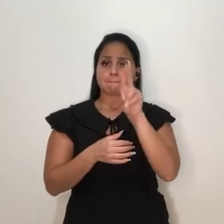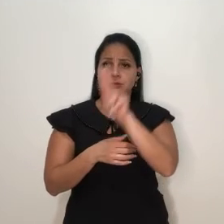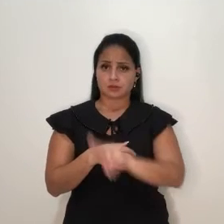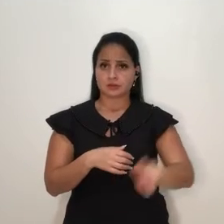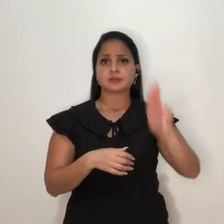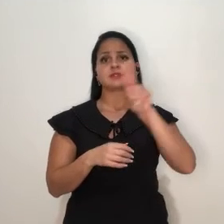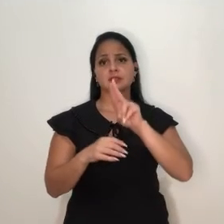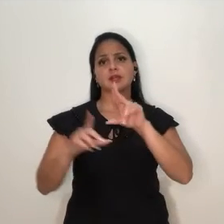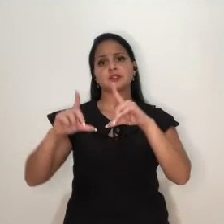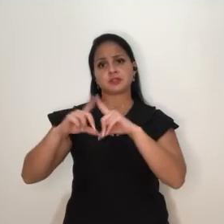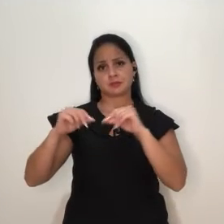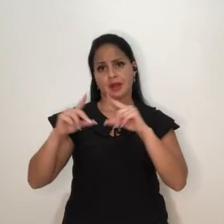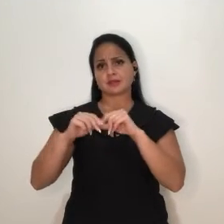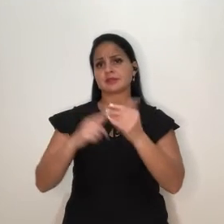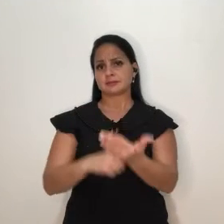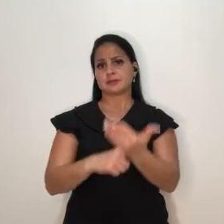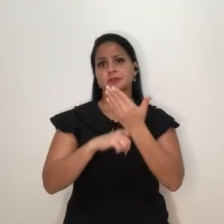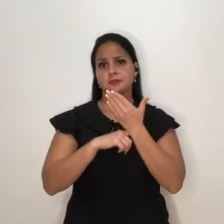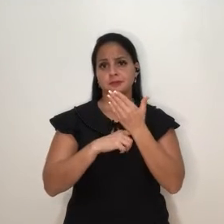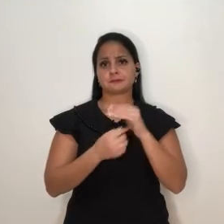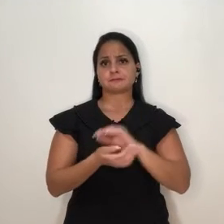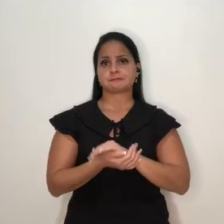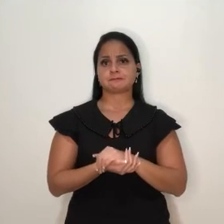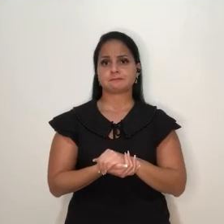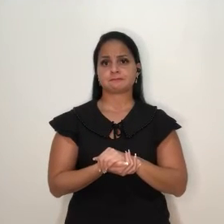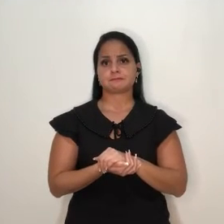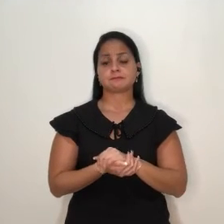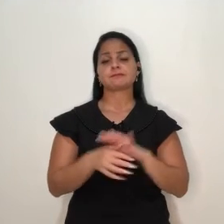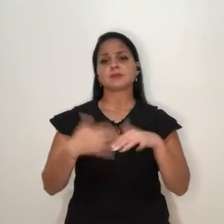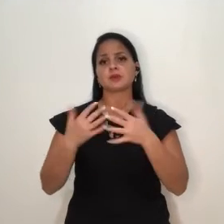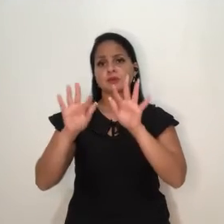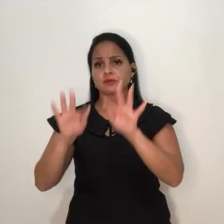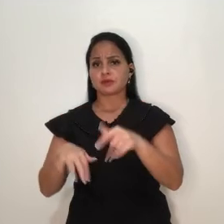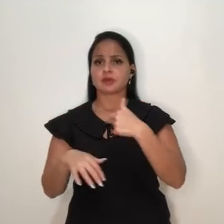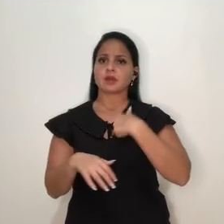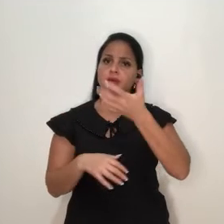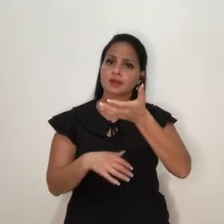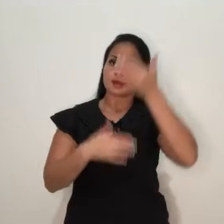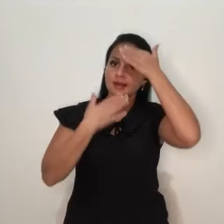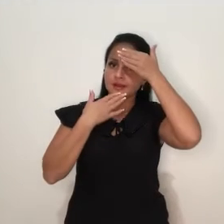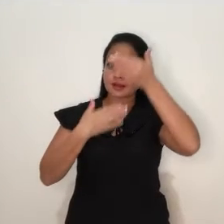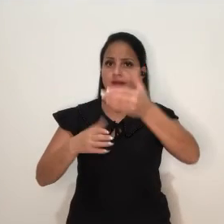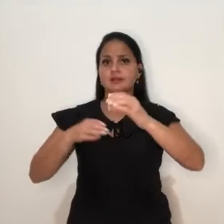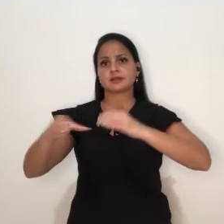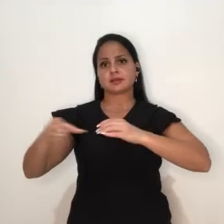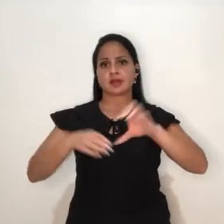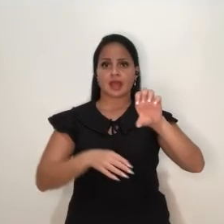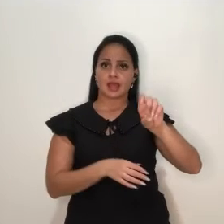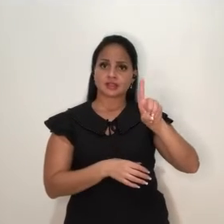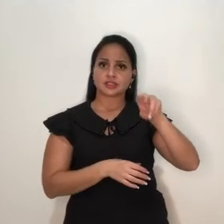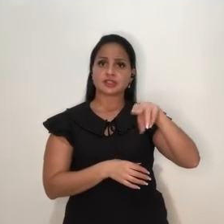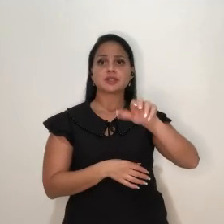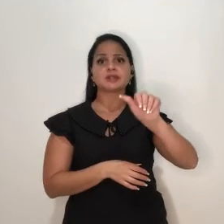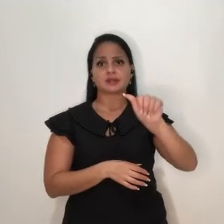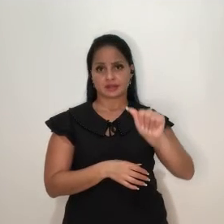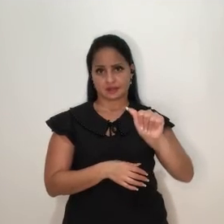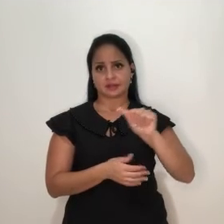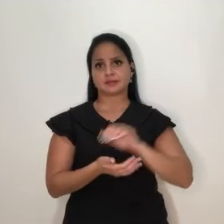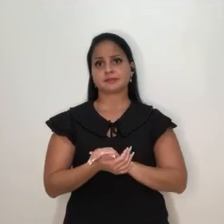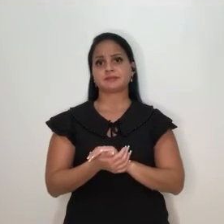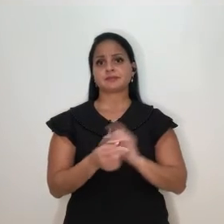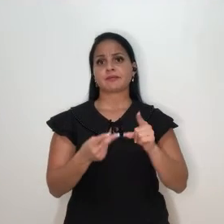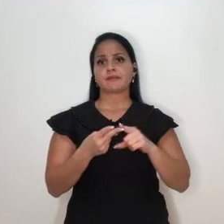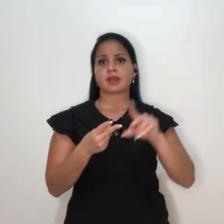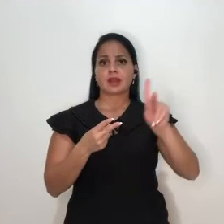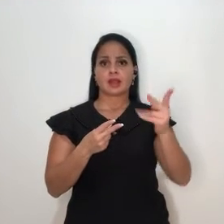Por fim, eu gostaria de agradecer especialmente a minha coordenadora Edna Faria, ao Heloísio Caetano, coordenador da mobilidade, e a professora Fabrícia